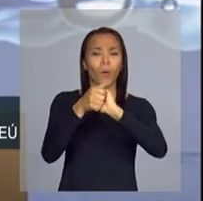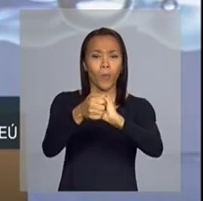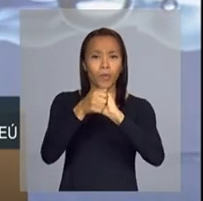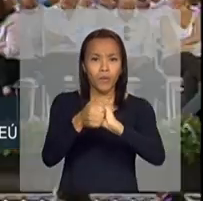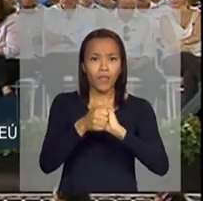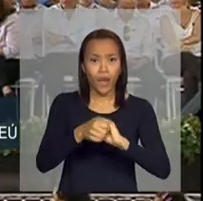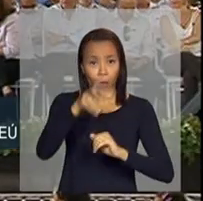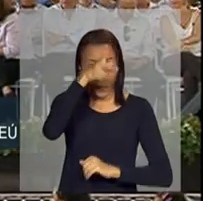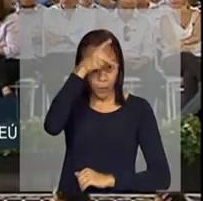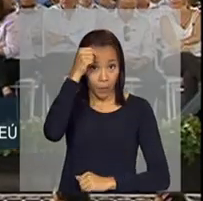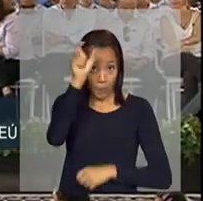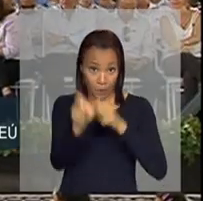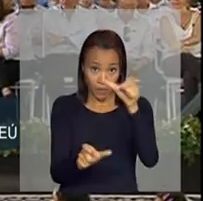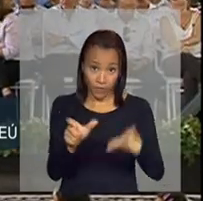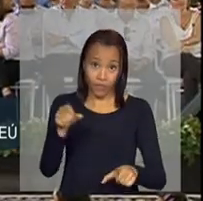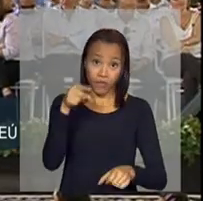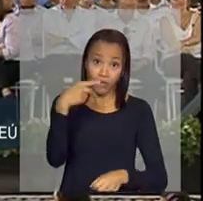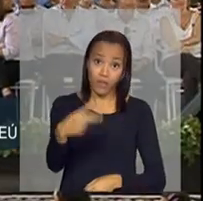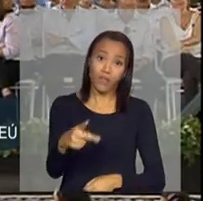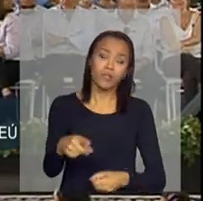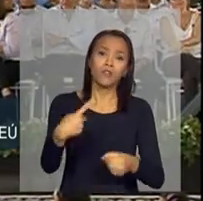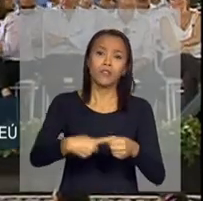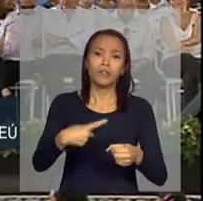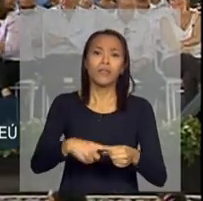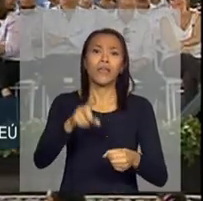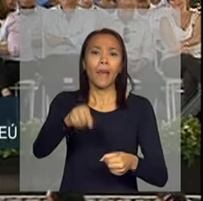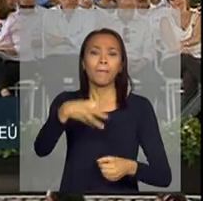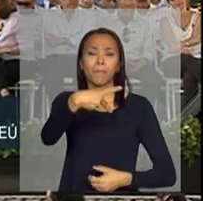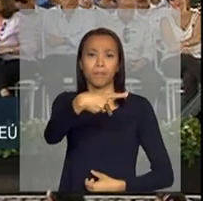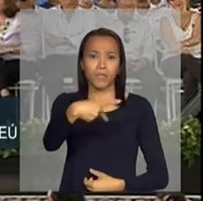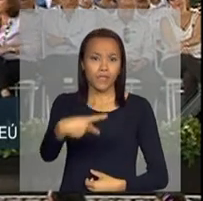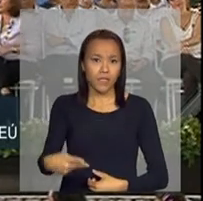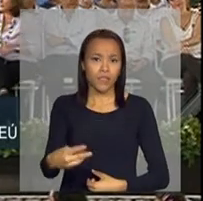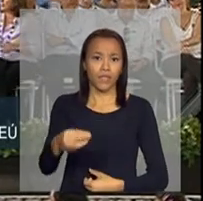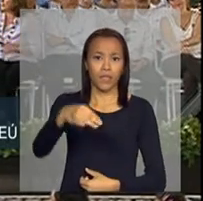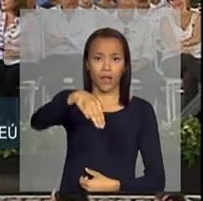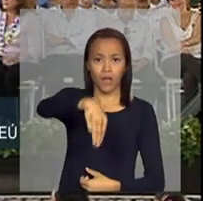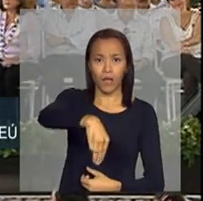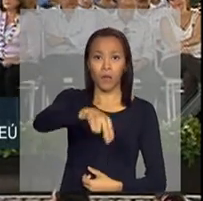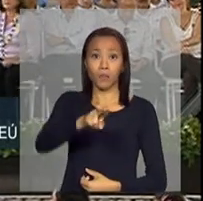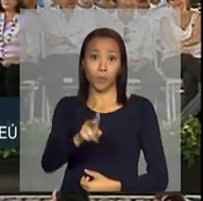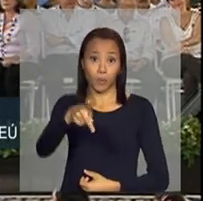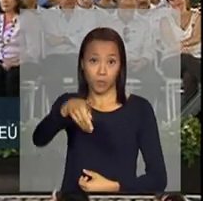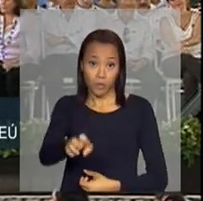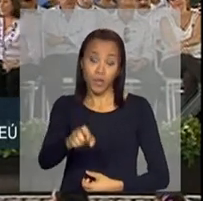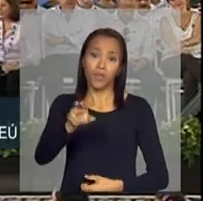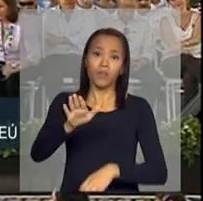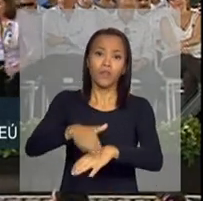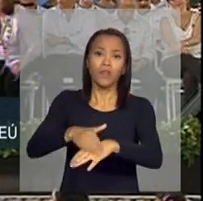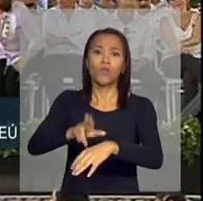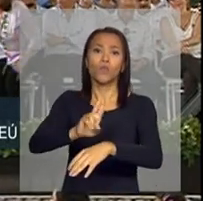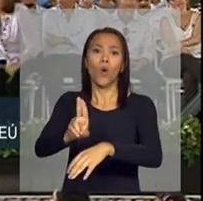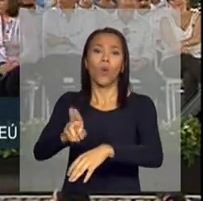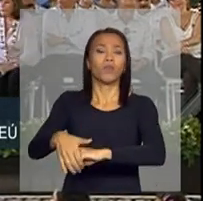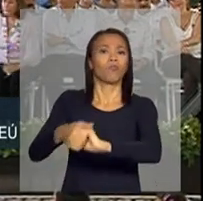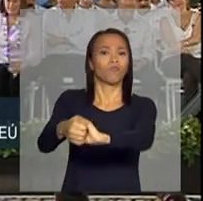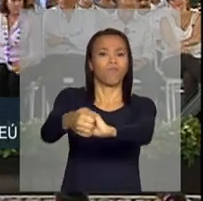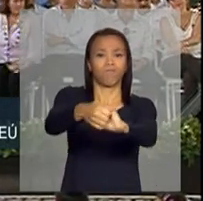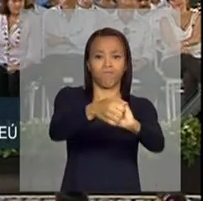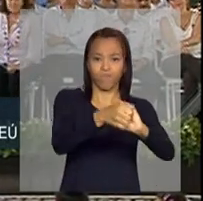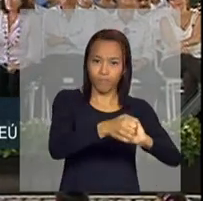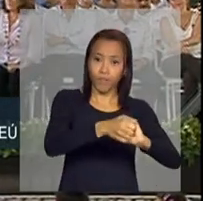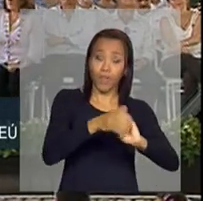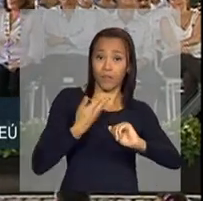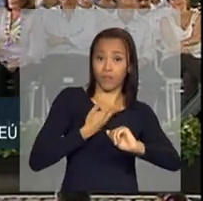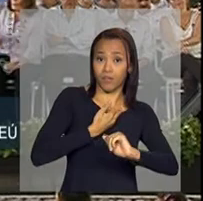o prefeito de Afogados da Ingazeira, presidente da AMUP, em nome de quem cumprimento as minhas amigas